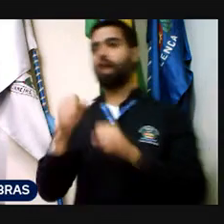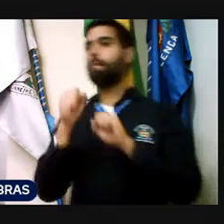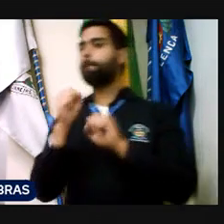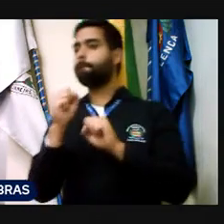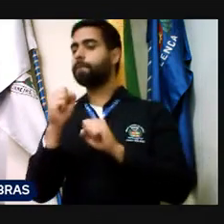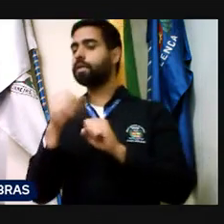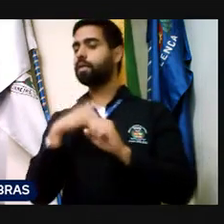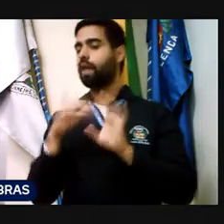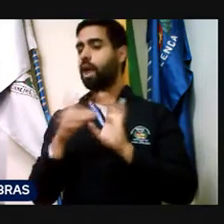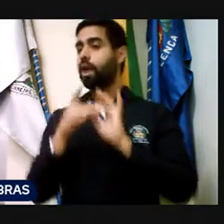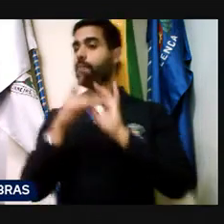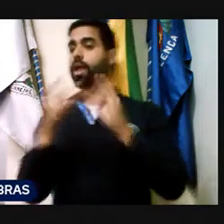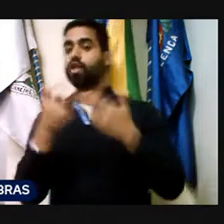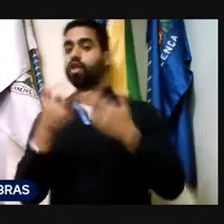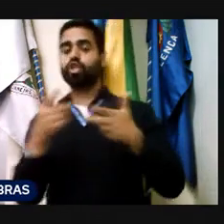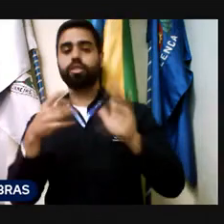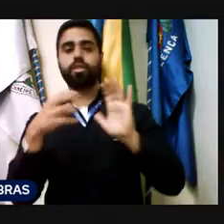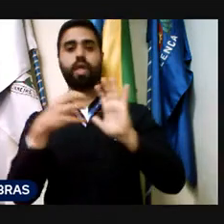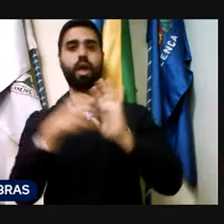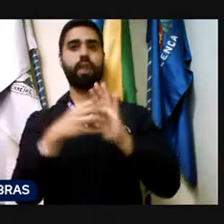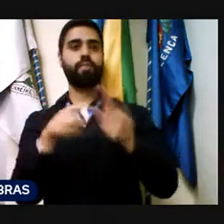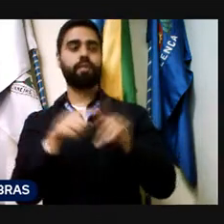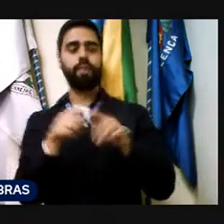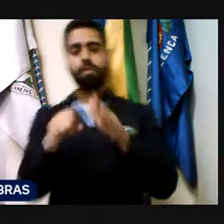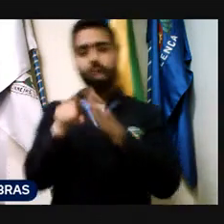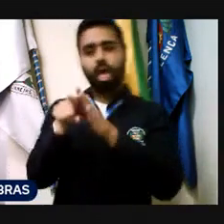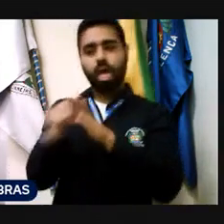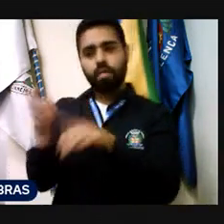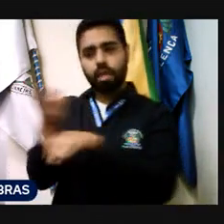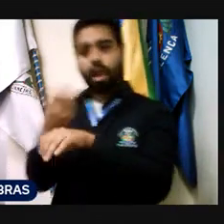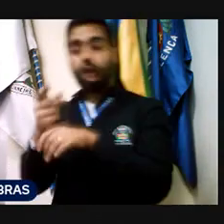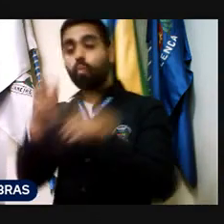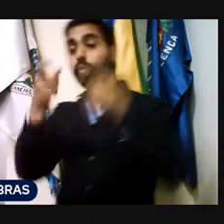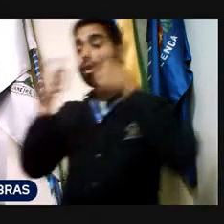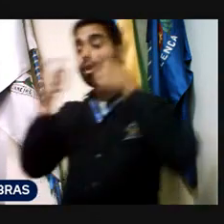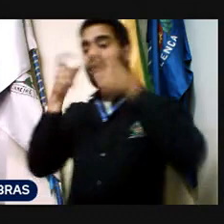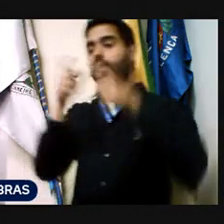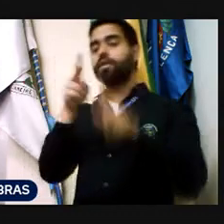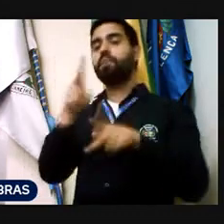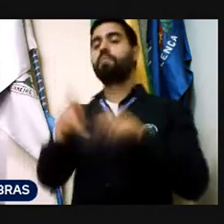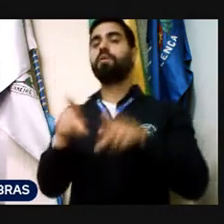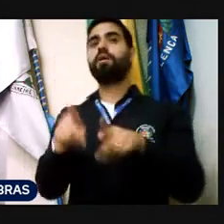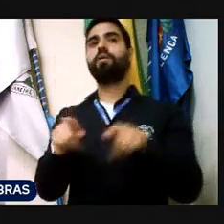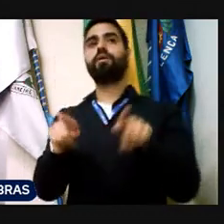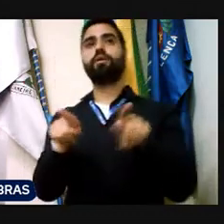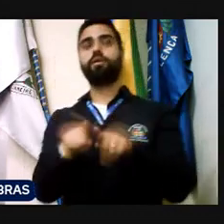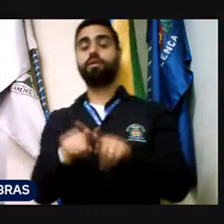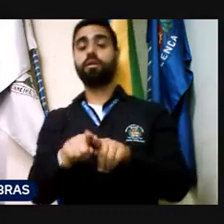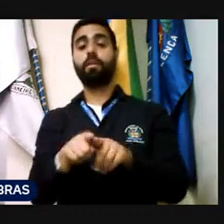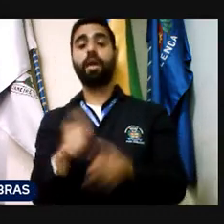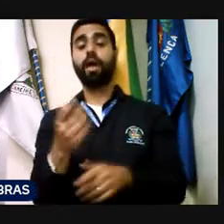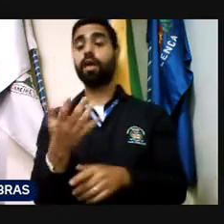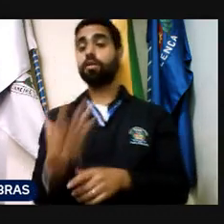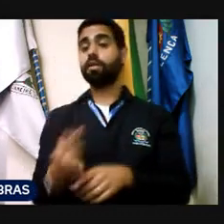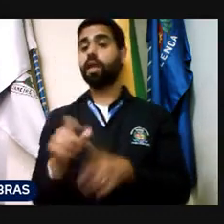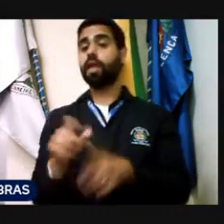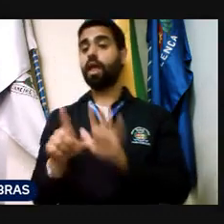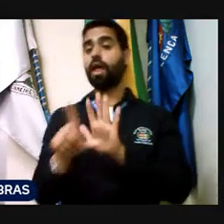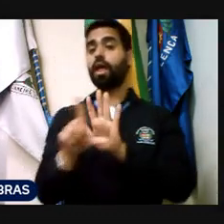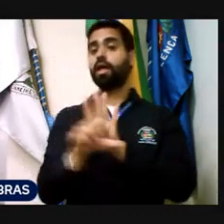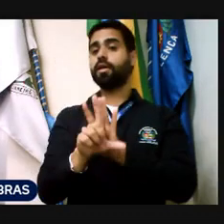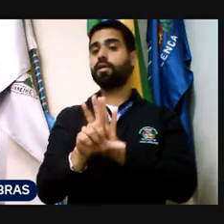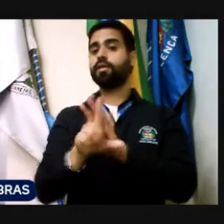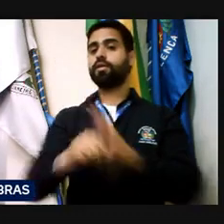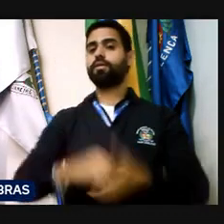às deliberações da Câmara, dirigir, fiscalizar e defender os interesses do município, bem como adotar, de acordo com a lei, todas as